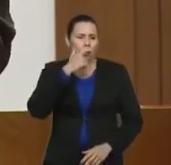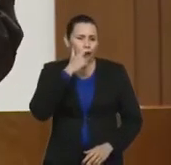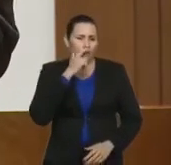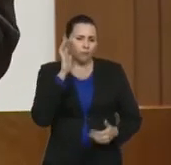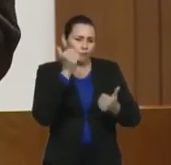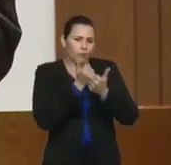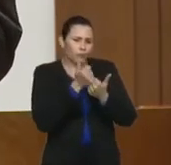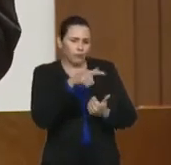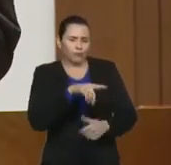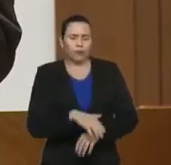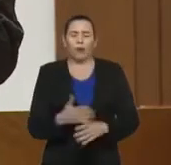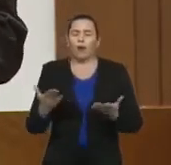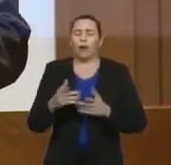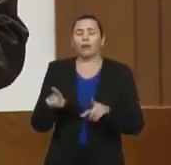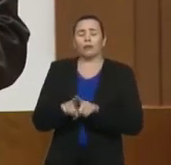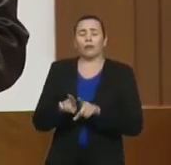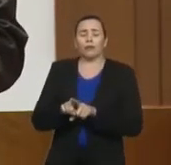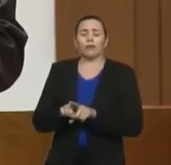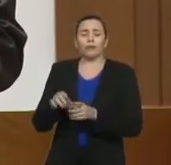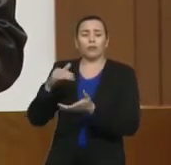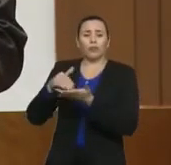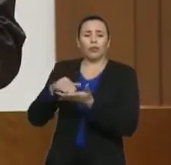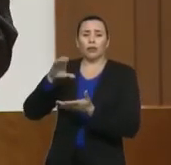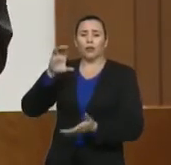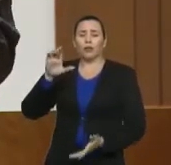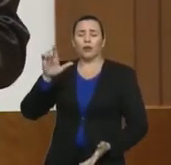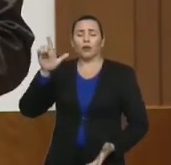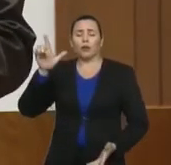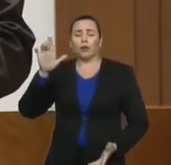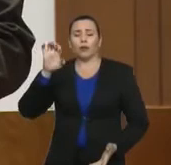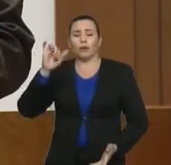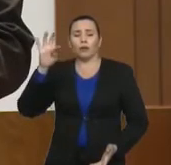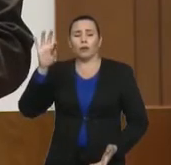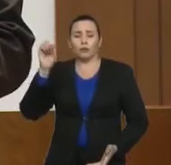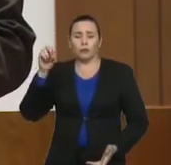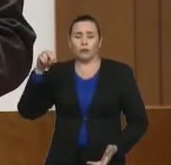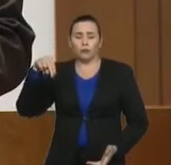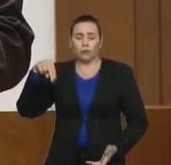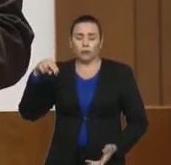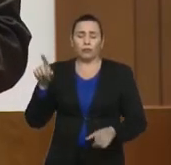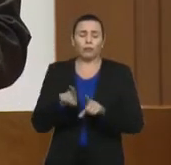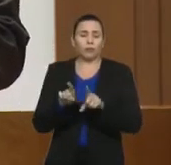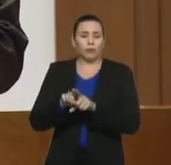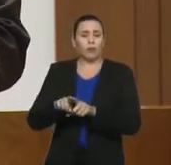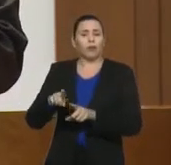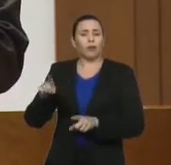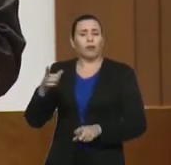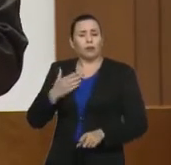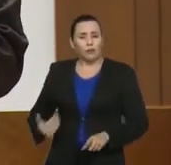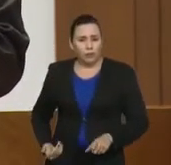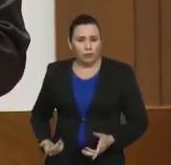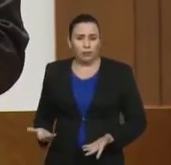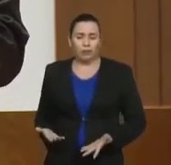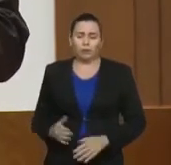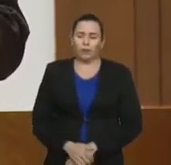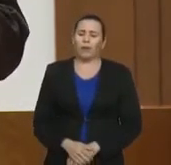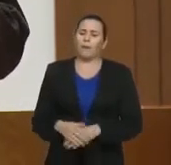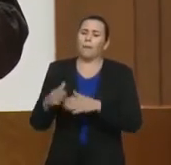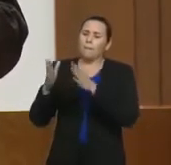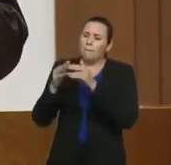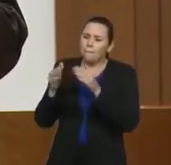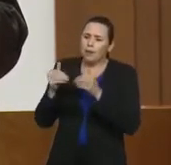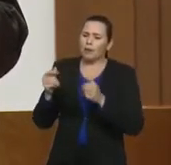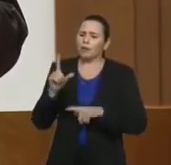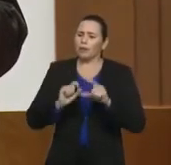uma satisfação àquela população, mas uma satisfação de trabalho, uma satisfação que as máquinas possam chegar lá e começar